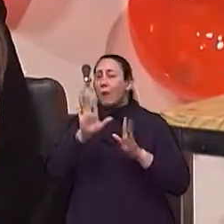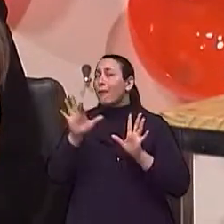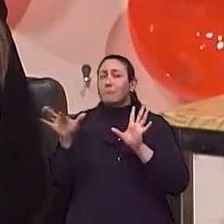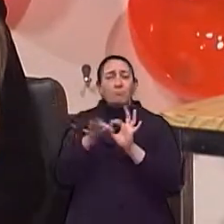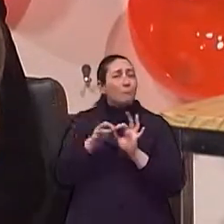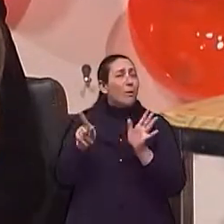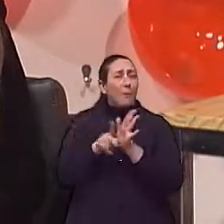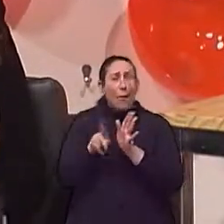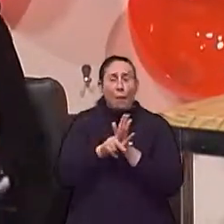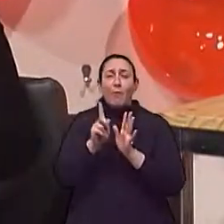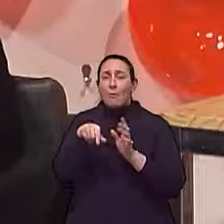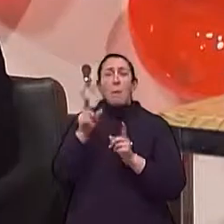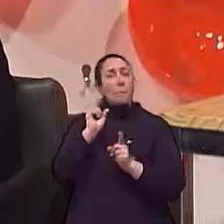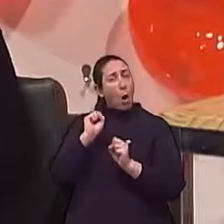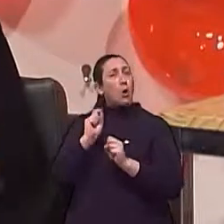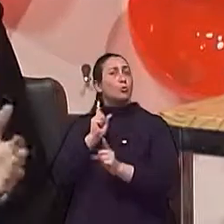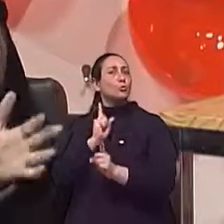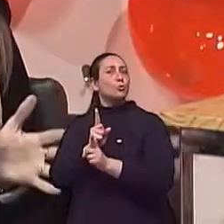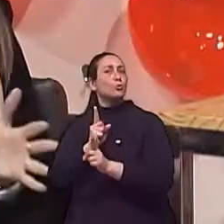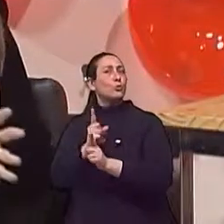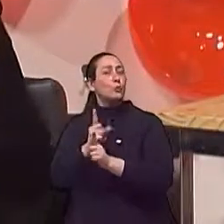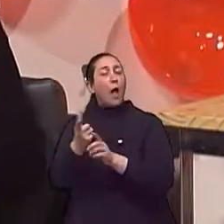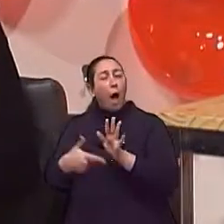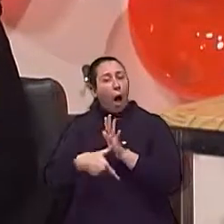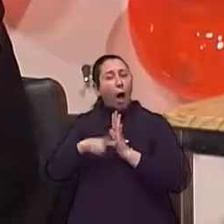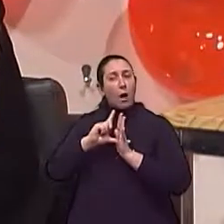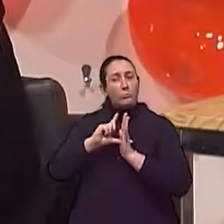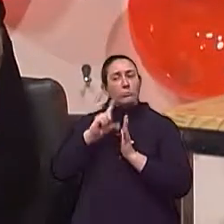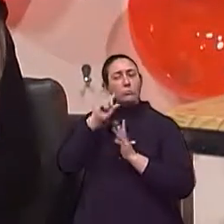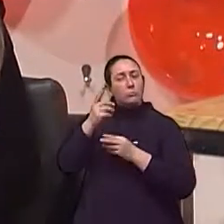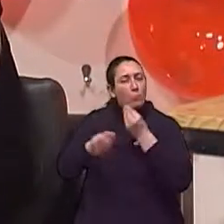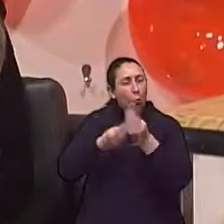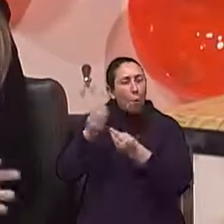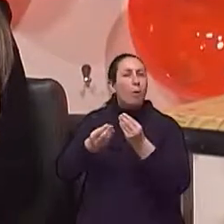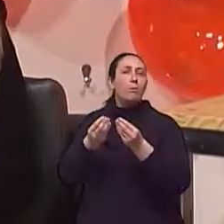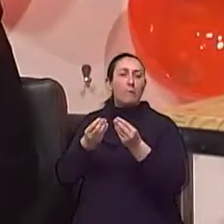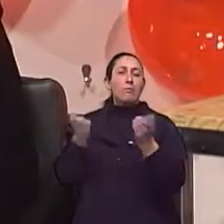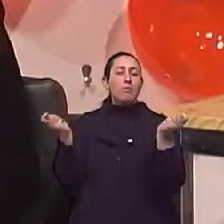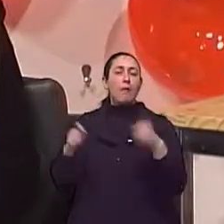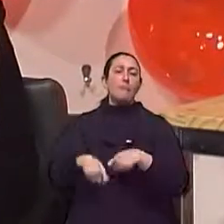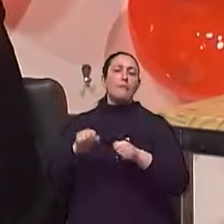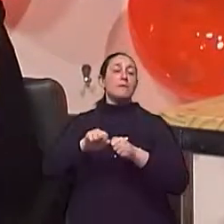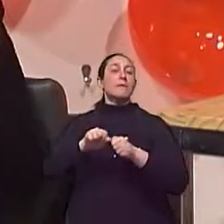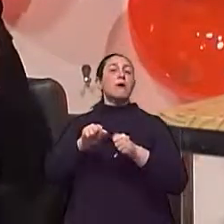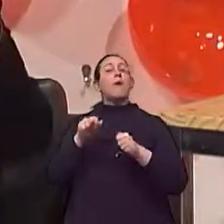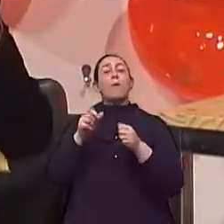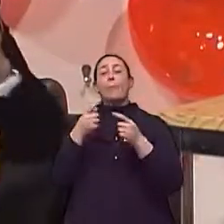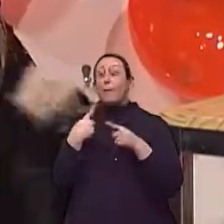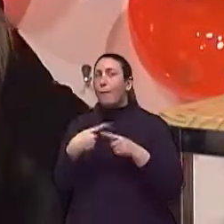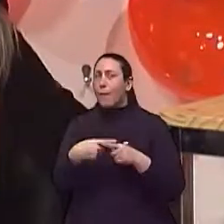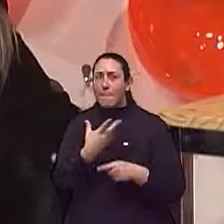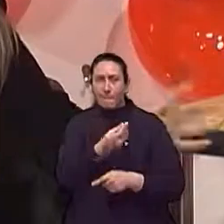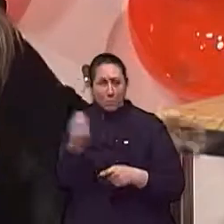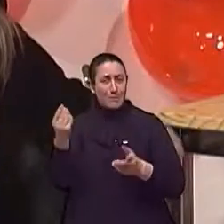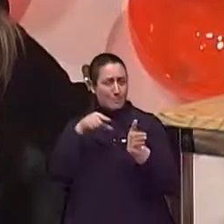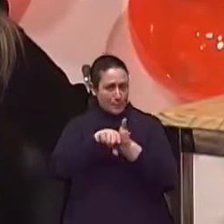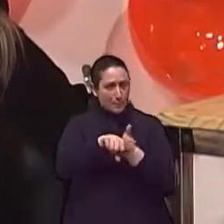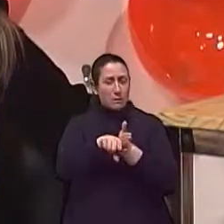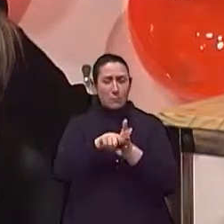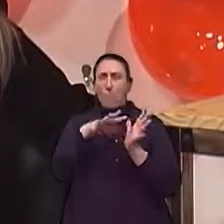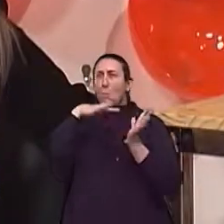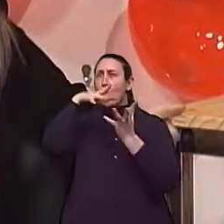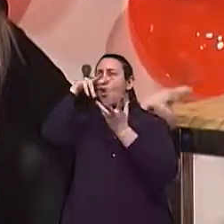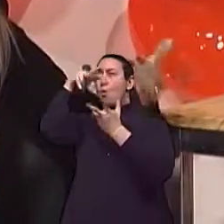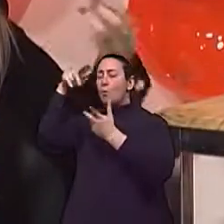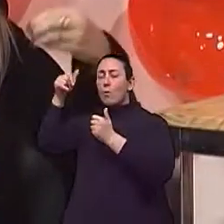detectar precocemente e fazer algo para impedir a evolução Exatamente é onde todas as pesquisas no mundo inteiro